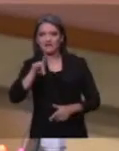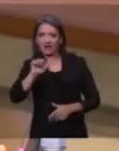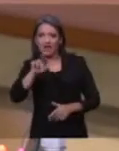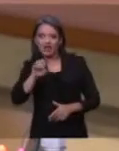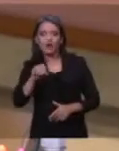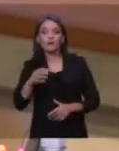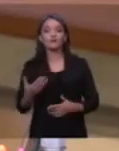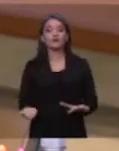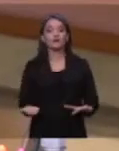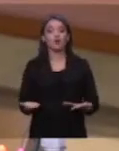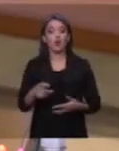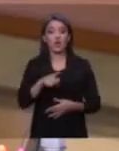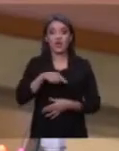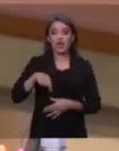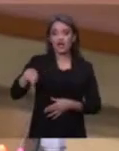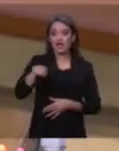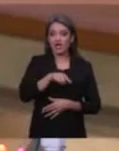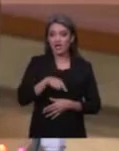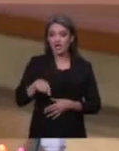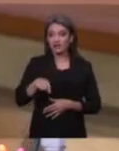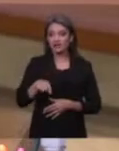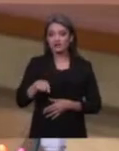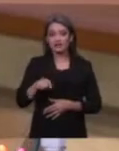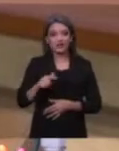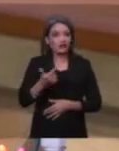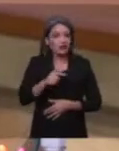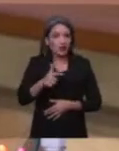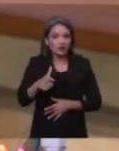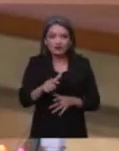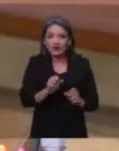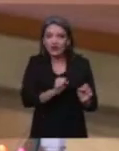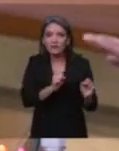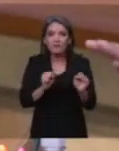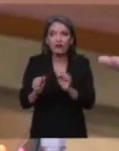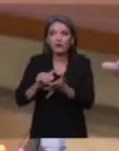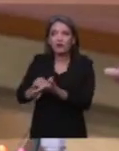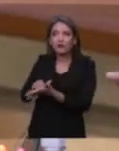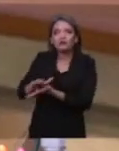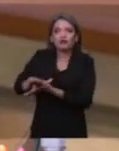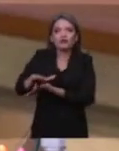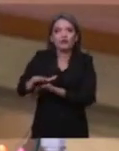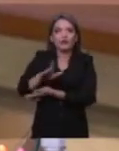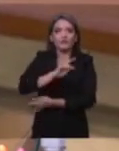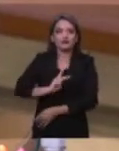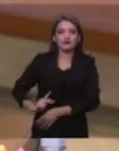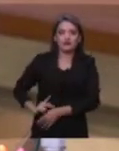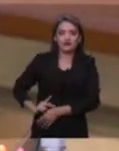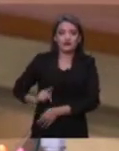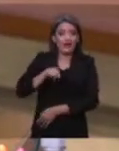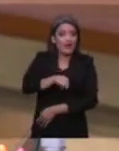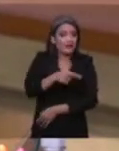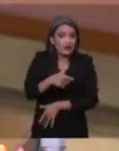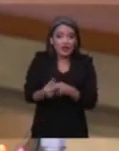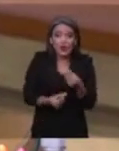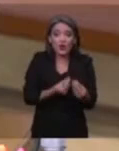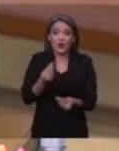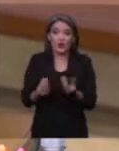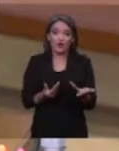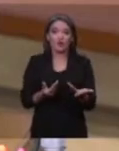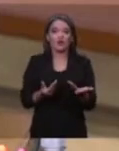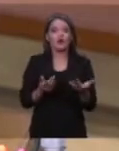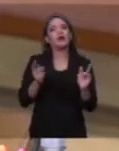deles não tinha ação idônea para destituir um poder. Nós podemos encontrar ação idônea